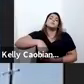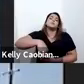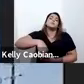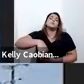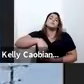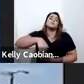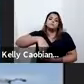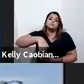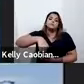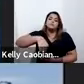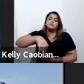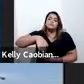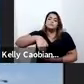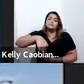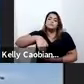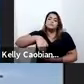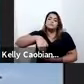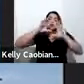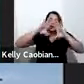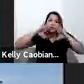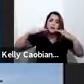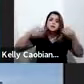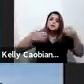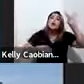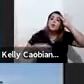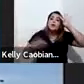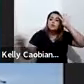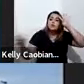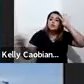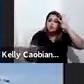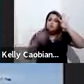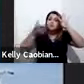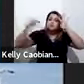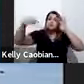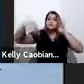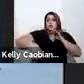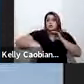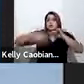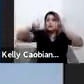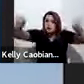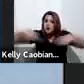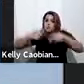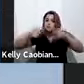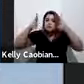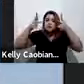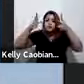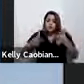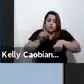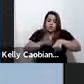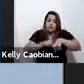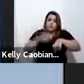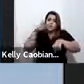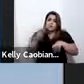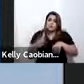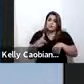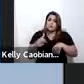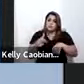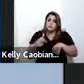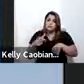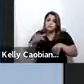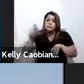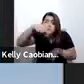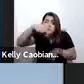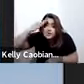Assembleia, quarta-feira, aqui na rotatória, no mesmo horário. Quem entendeu, levanta o braço.